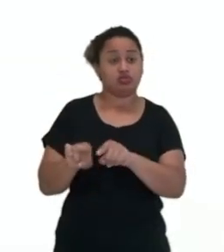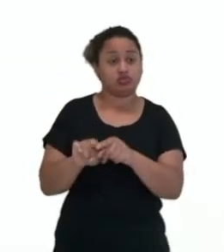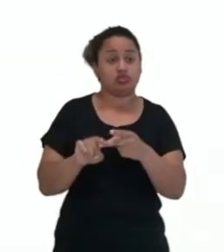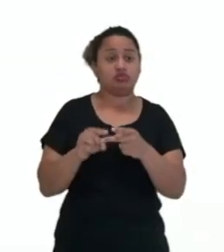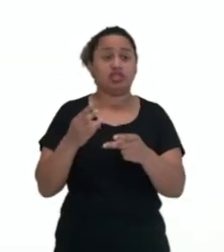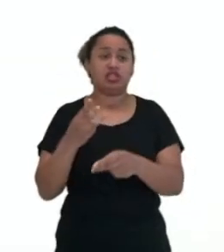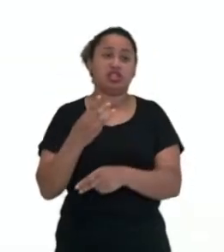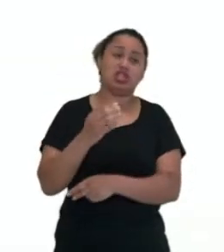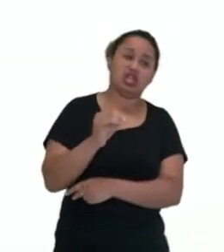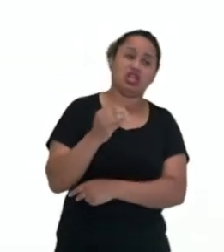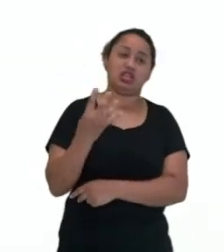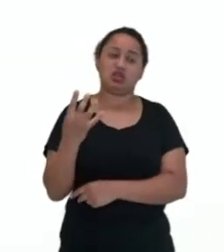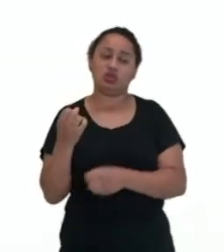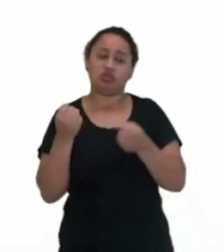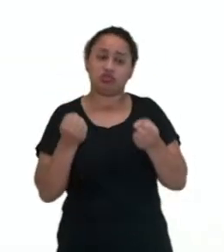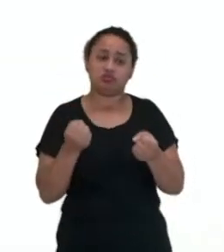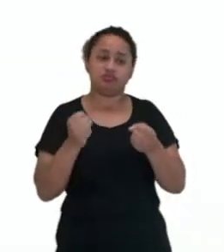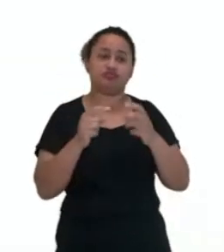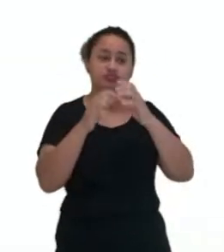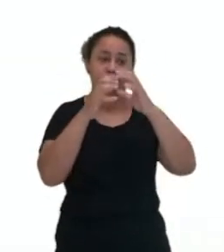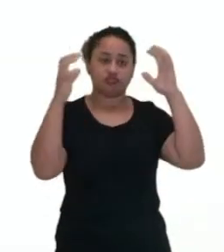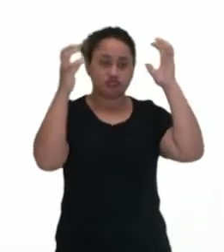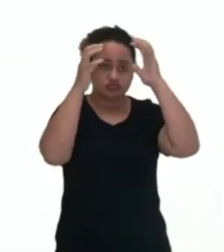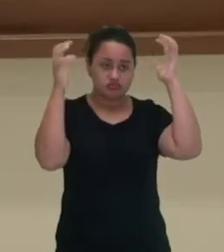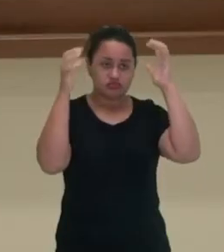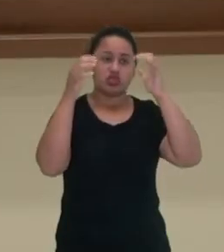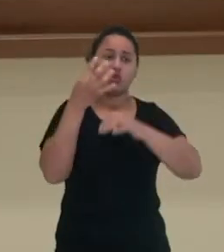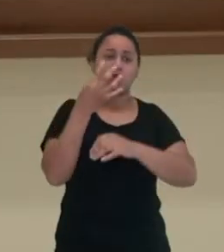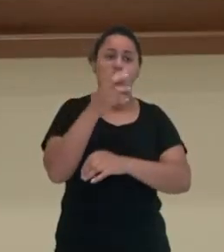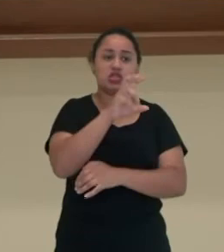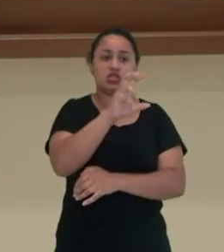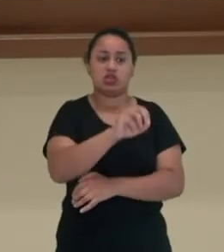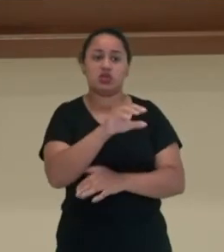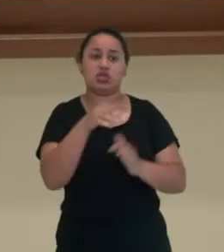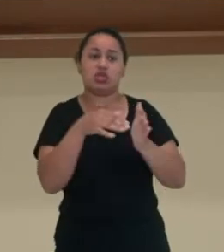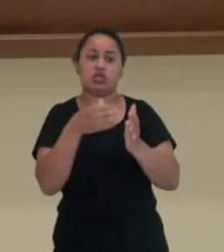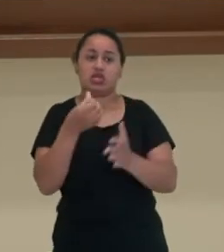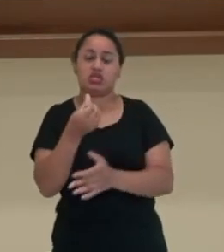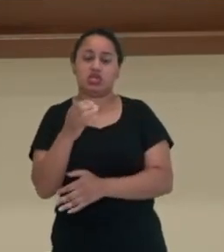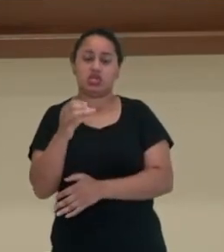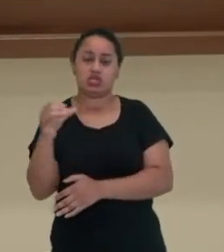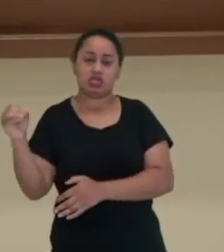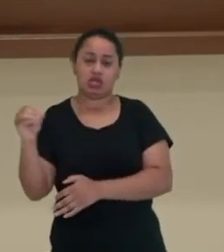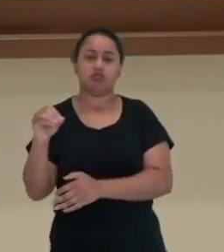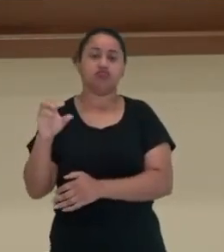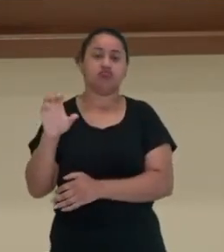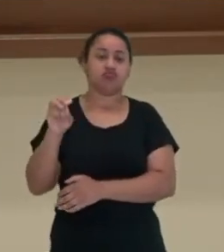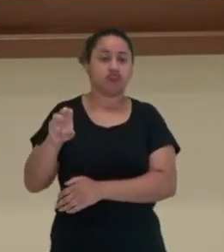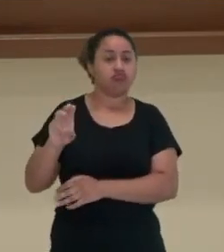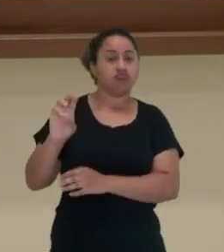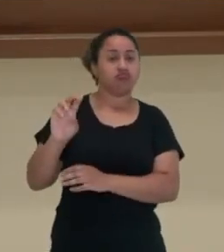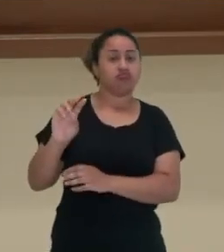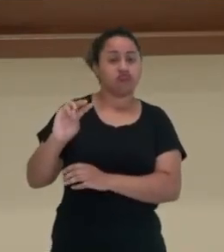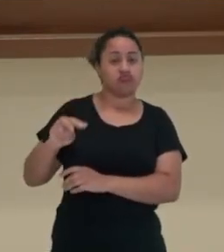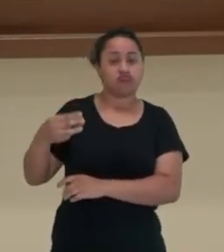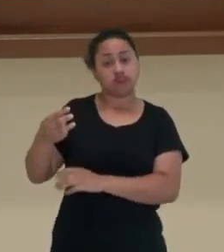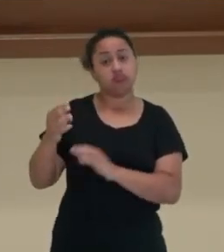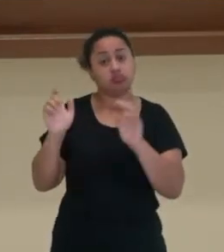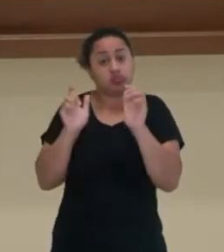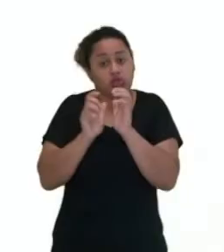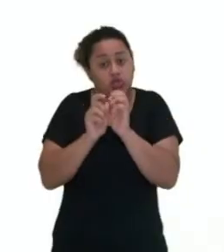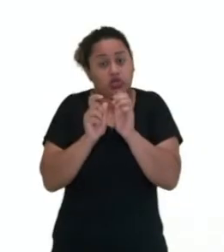40 quilos, volume craniano de 450 a 600 centímetros cúbicos, também relativamente